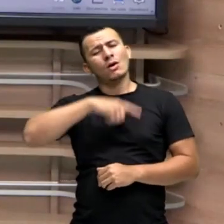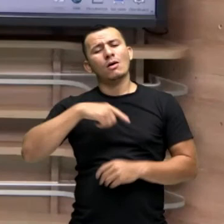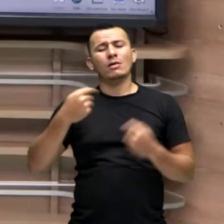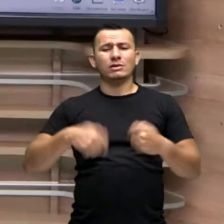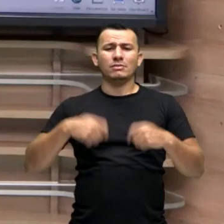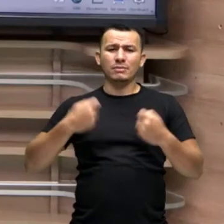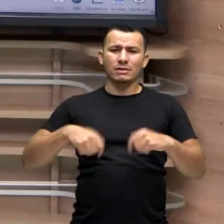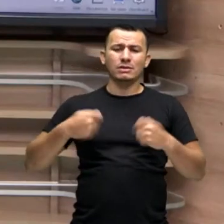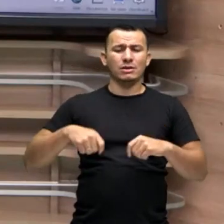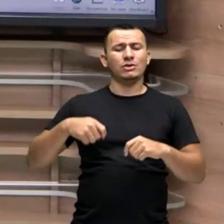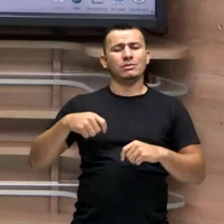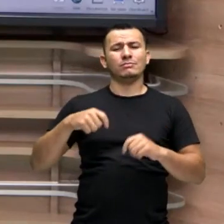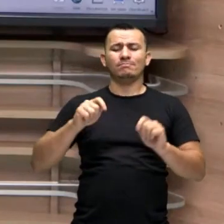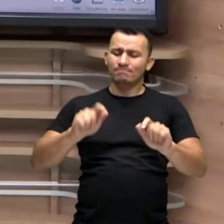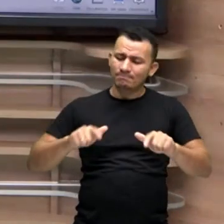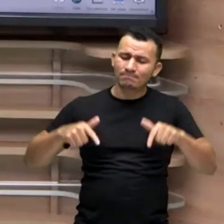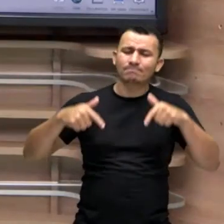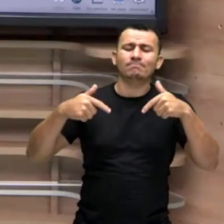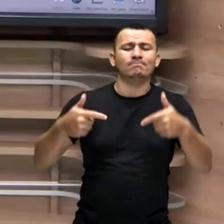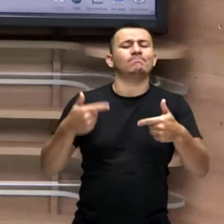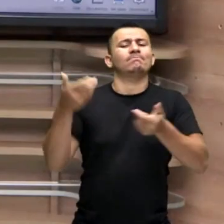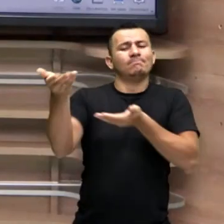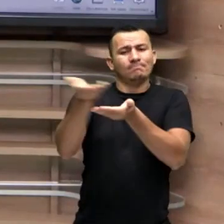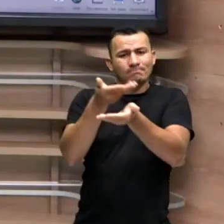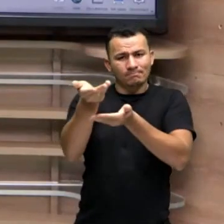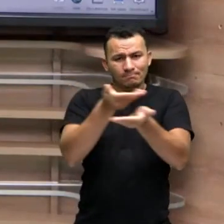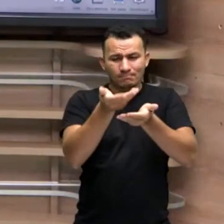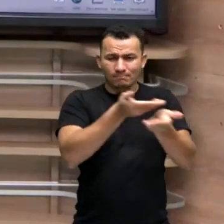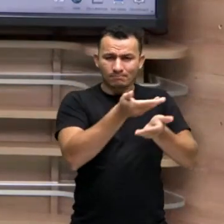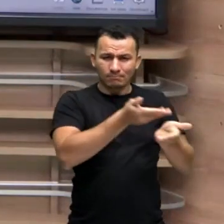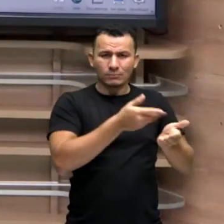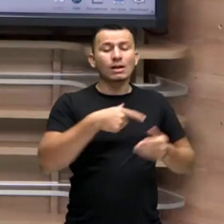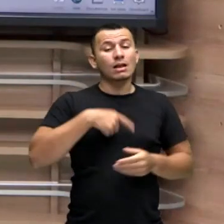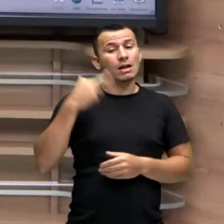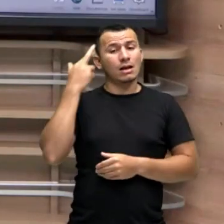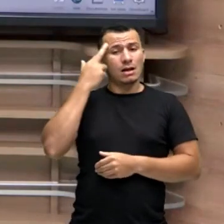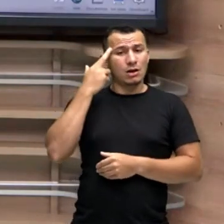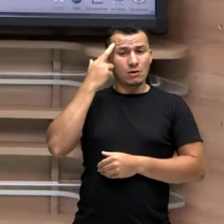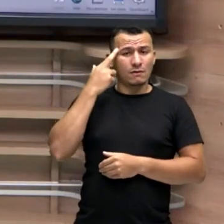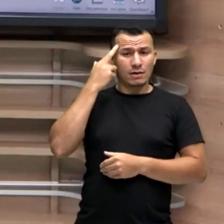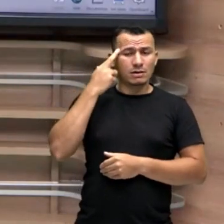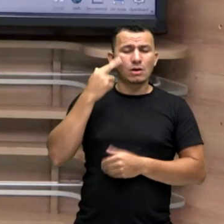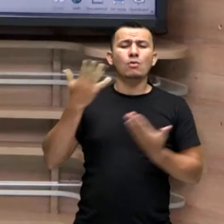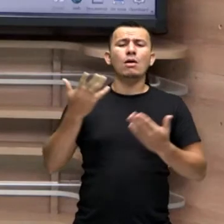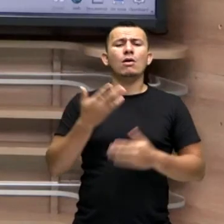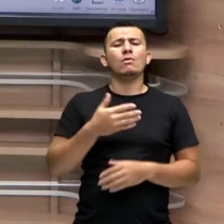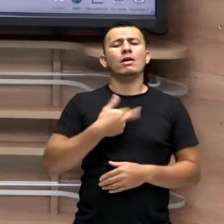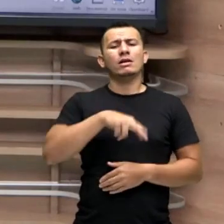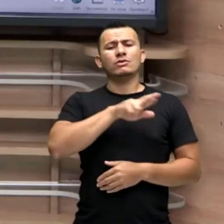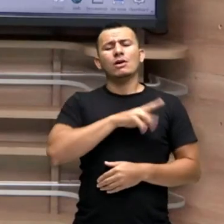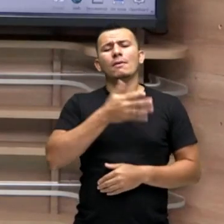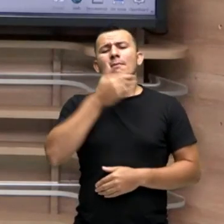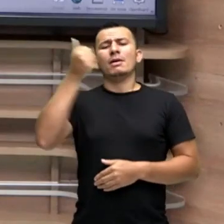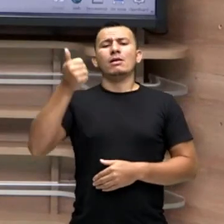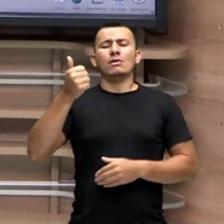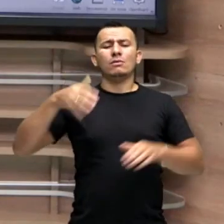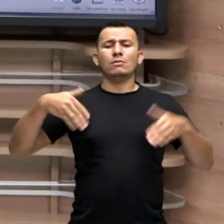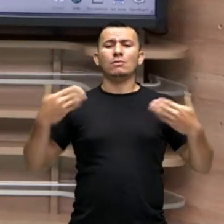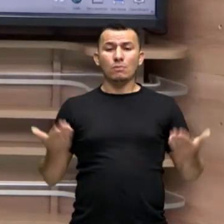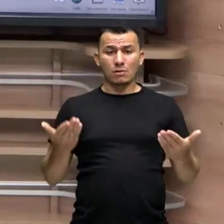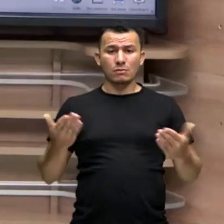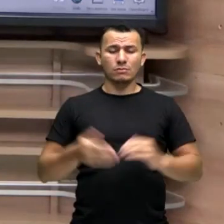Dalai Lama é coloca assim como fundo das reflexões dele né Qual é a melhor religião a melhor religião